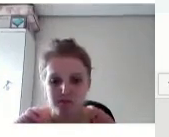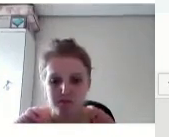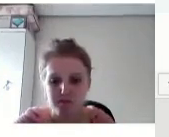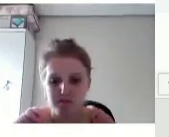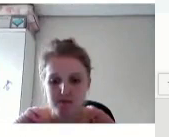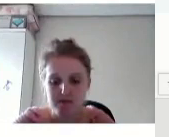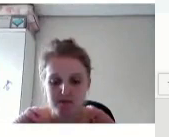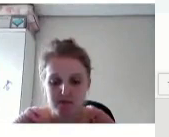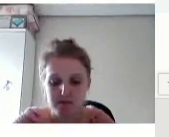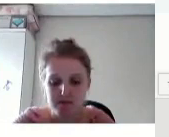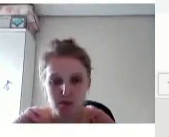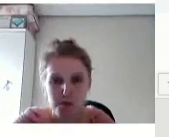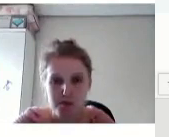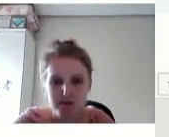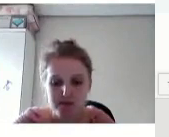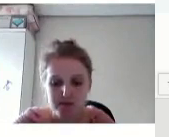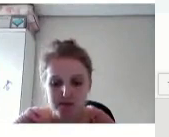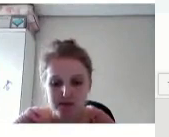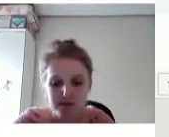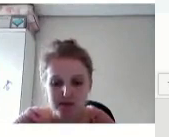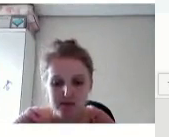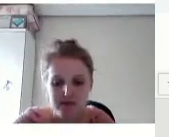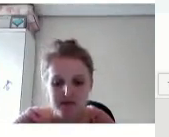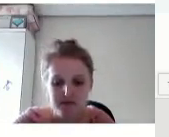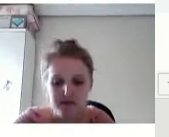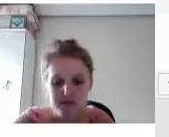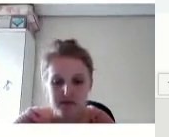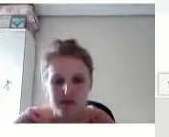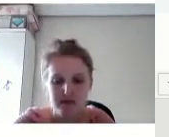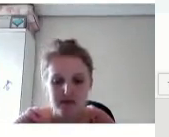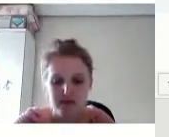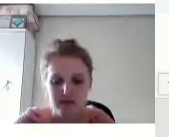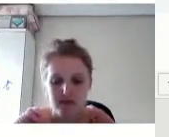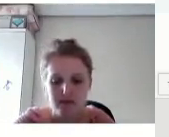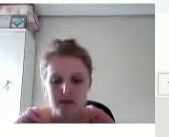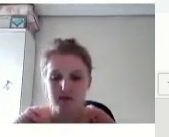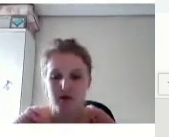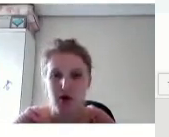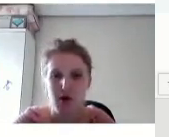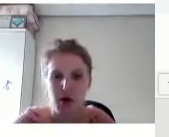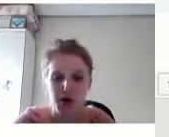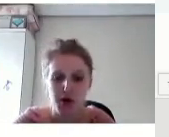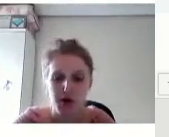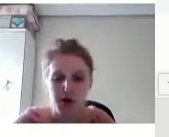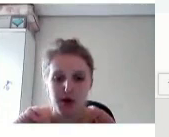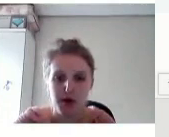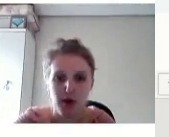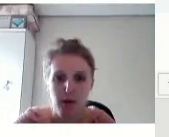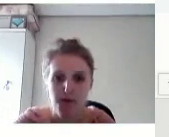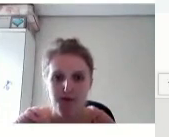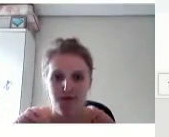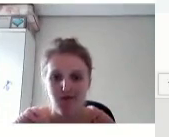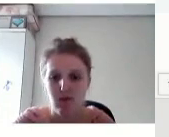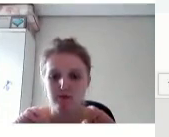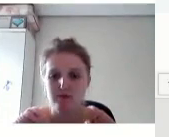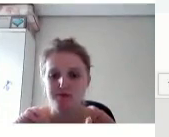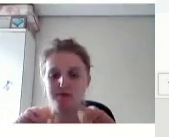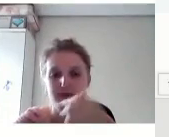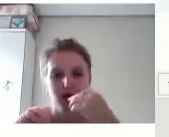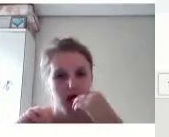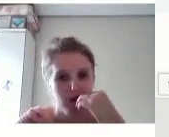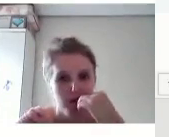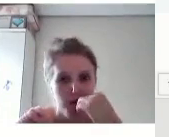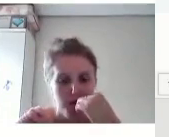em termos do Laplaciano, né? Operador Laplaciano sobre psi. Então eu posso mostrar ainda, se a gente quiser, né?